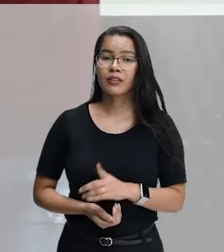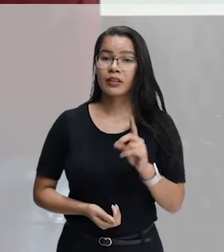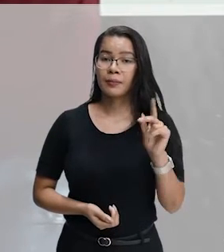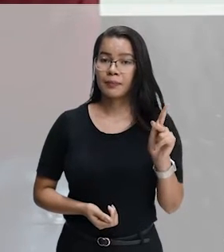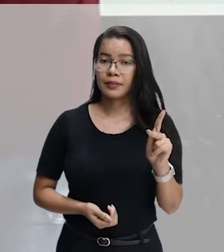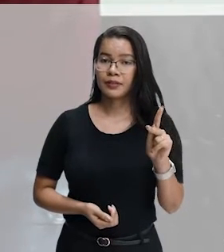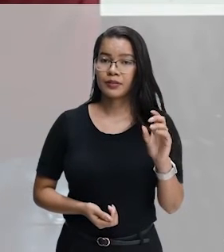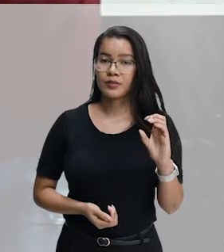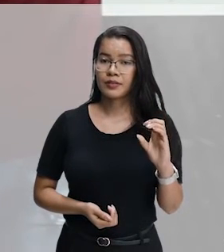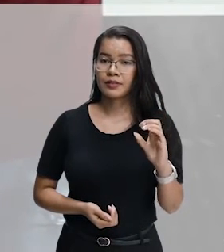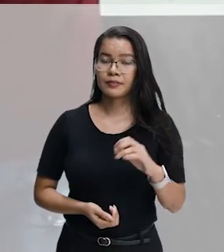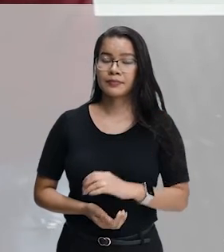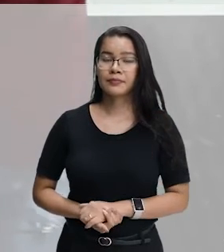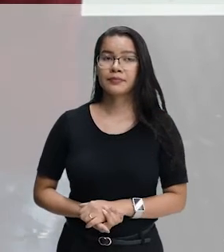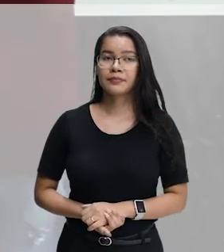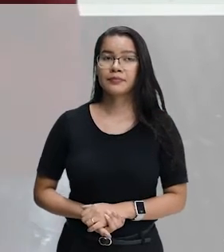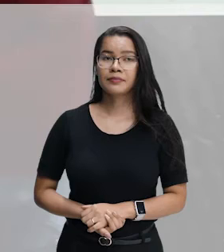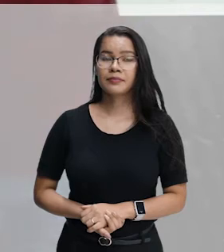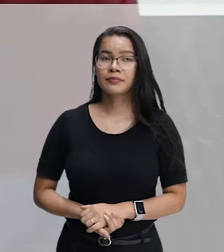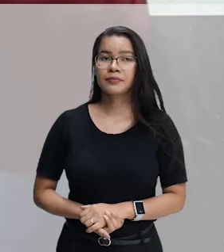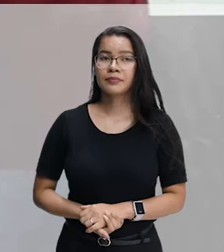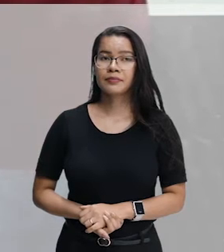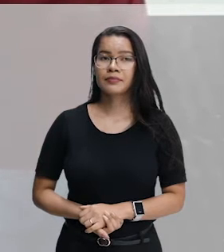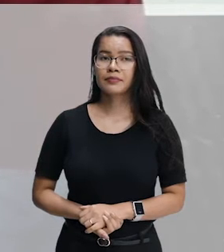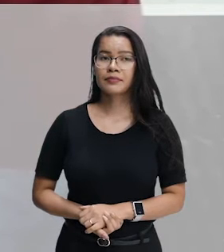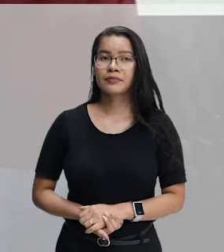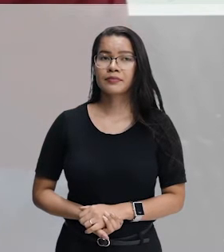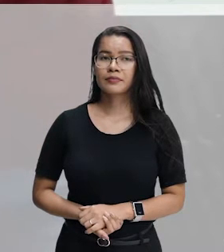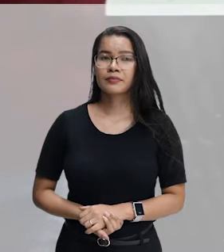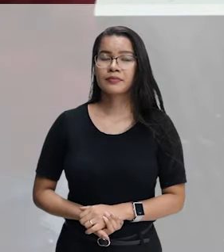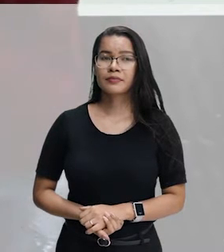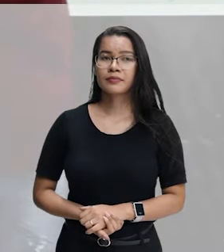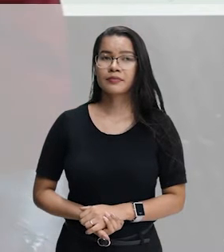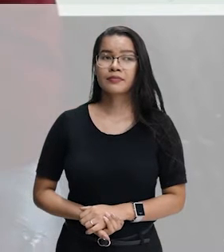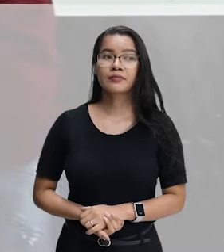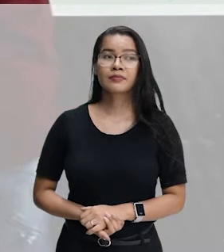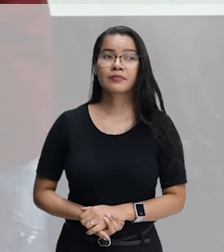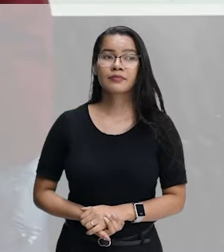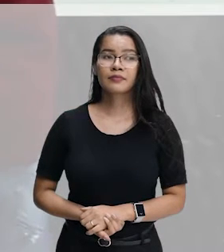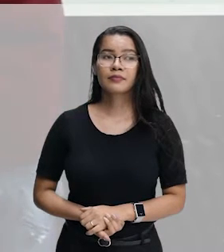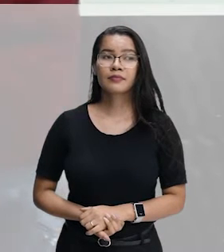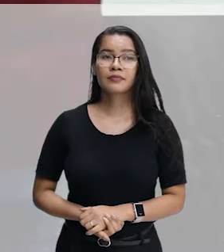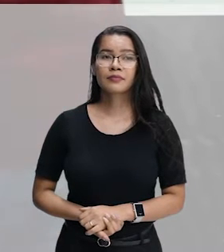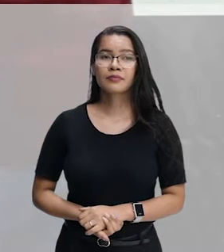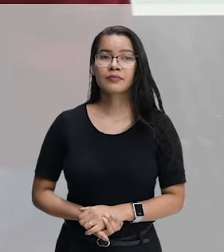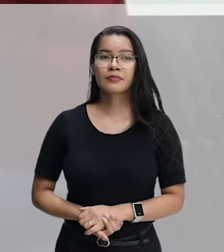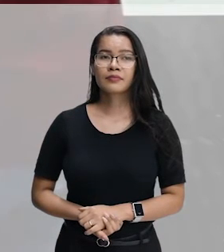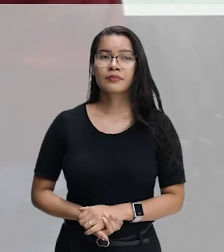C, né? Olha, então vamos lá. Esse aqui vai ficar